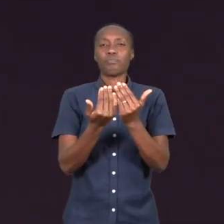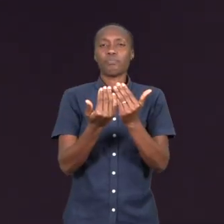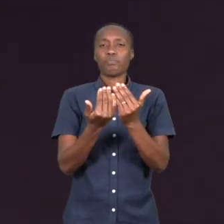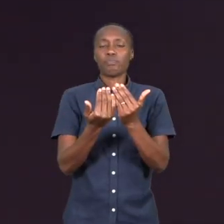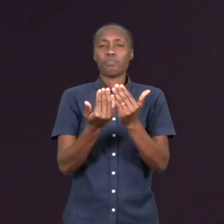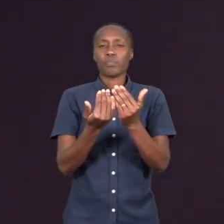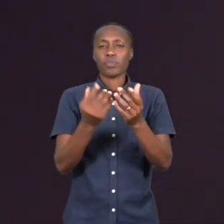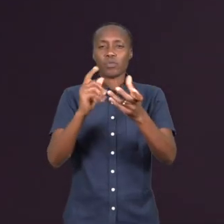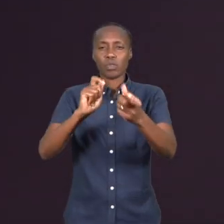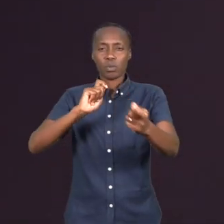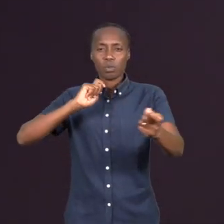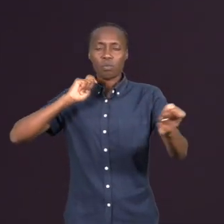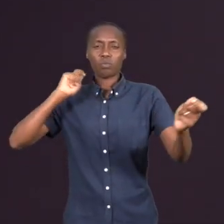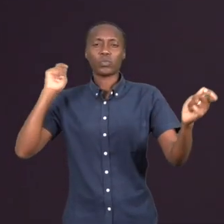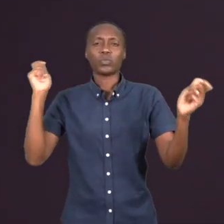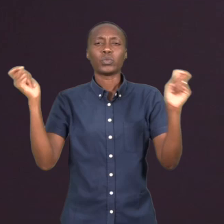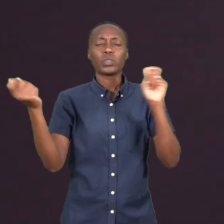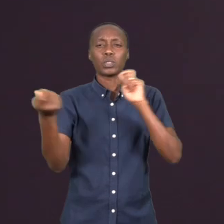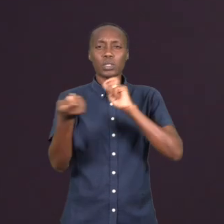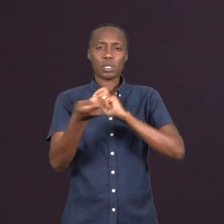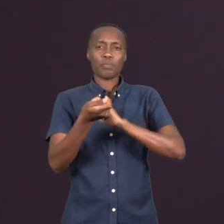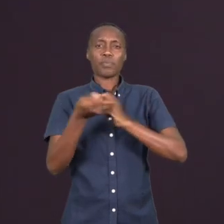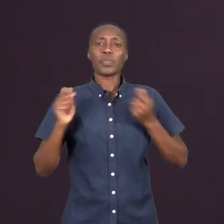Uma decisão que viria a mudar por completo a minha vida.